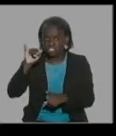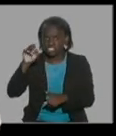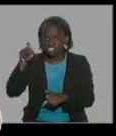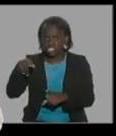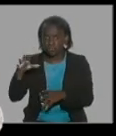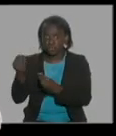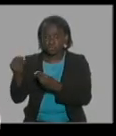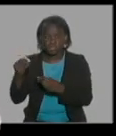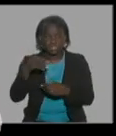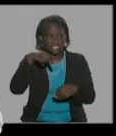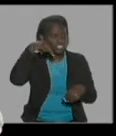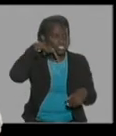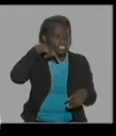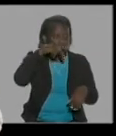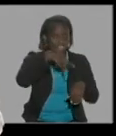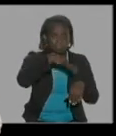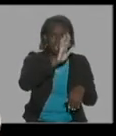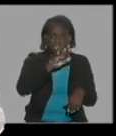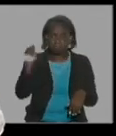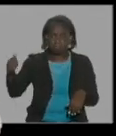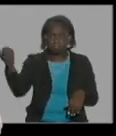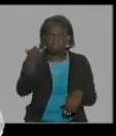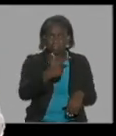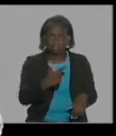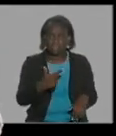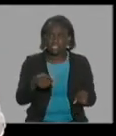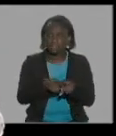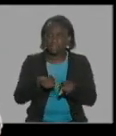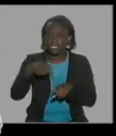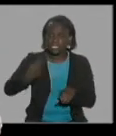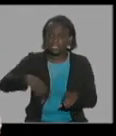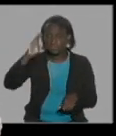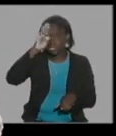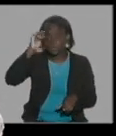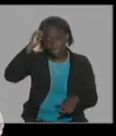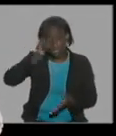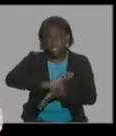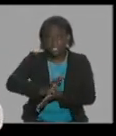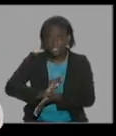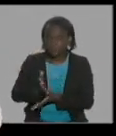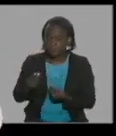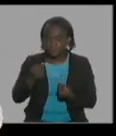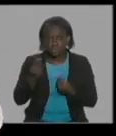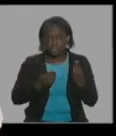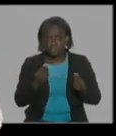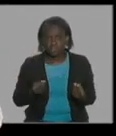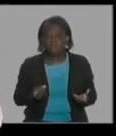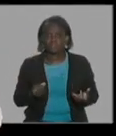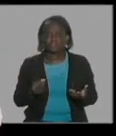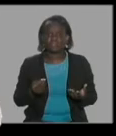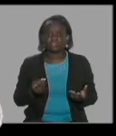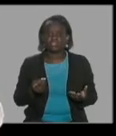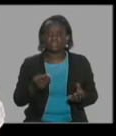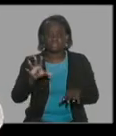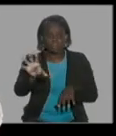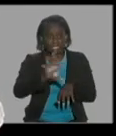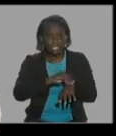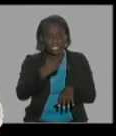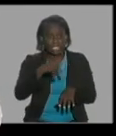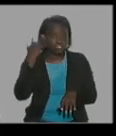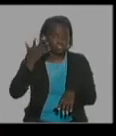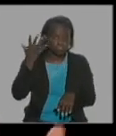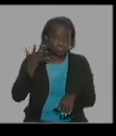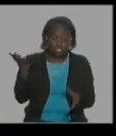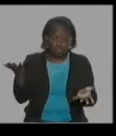dia. Então, trazer toda essa problemática de como que o racismo é construído aqui, o que a gente pode apropriar